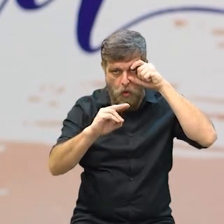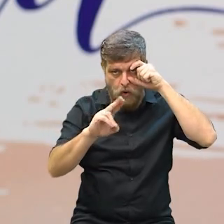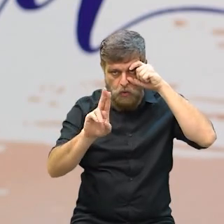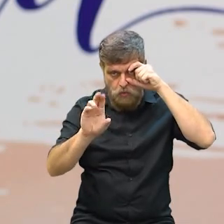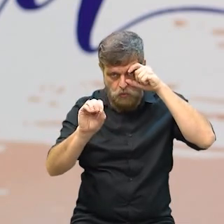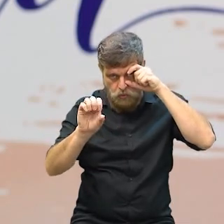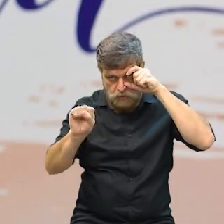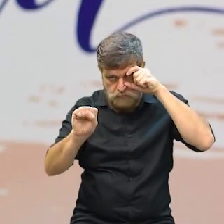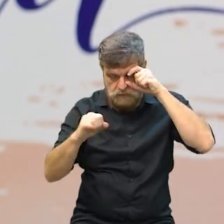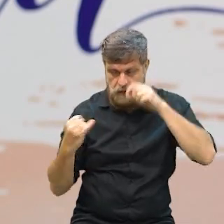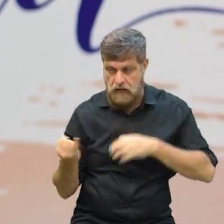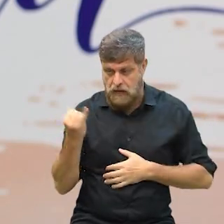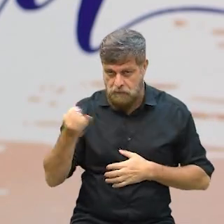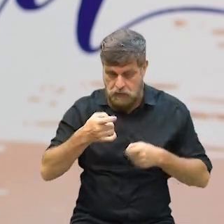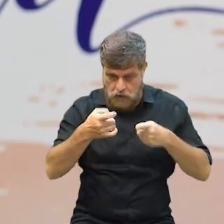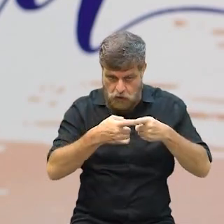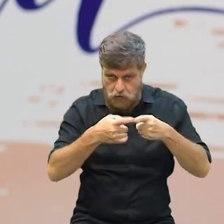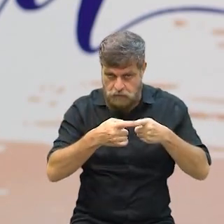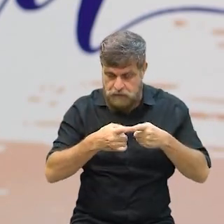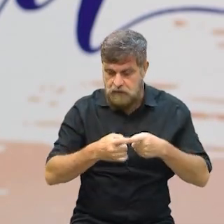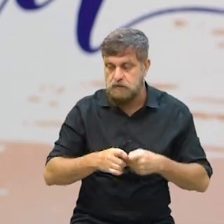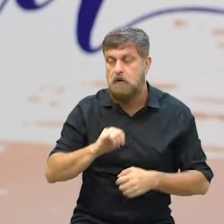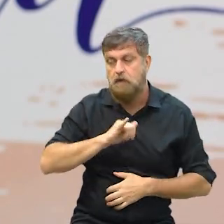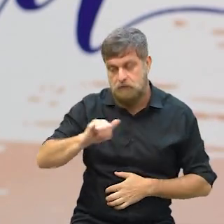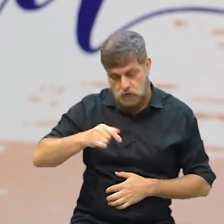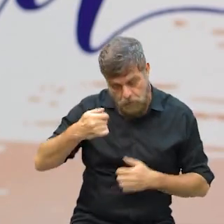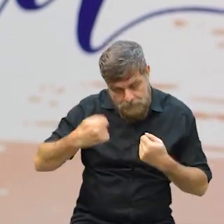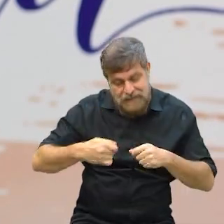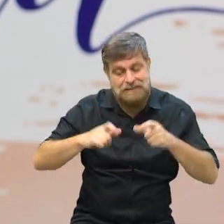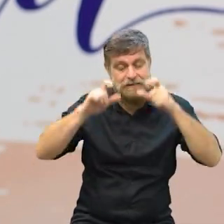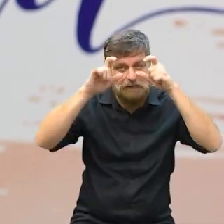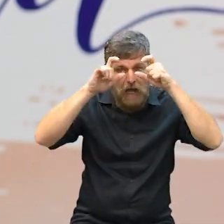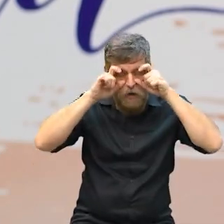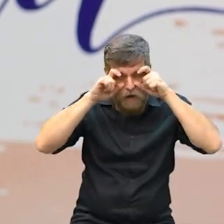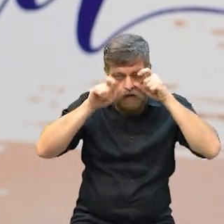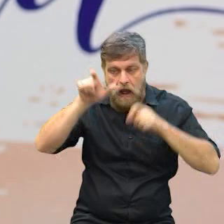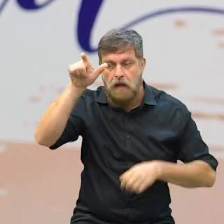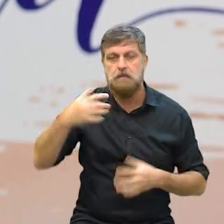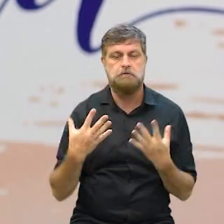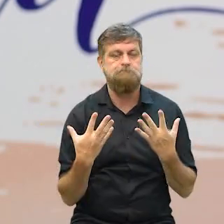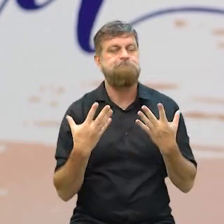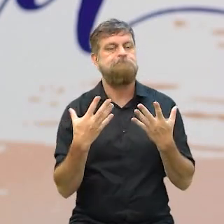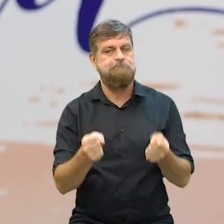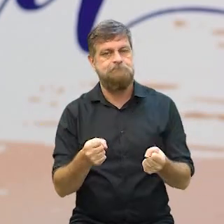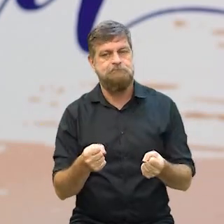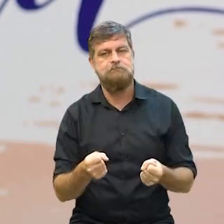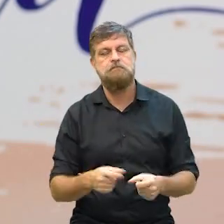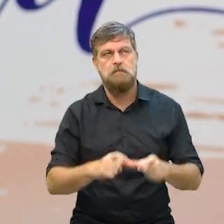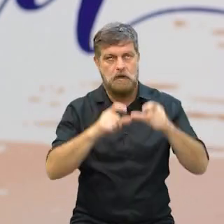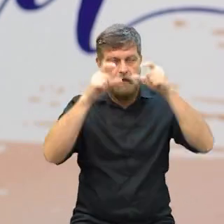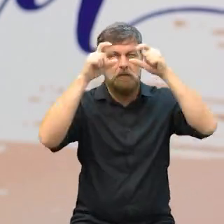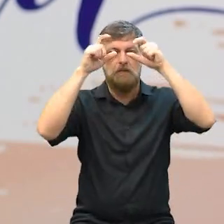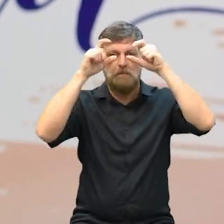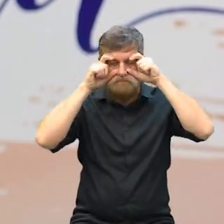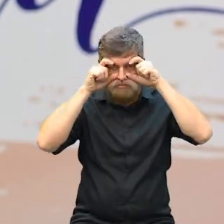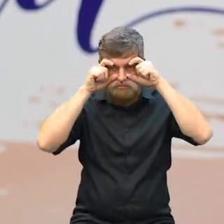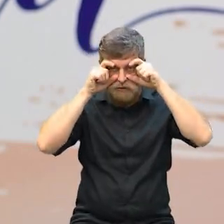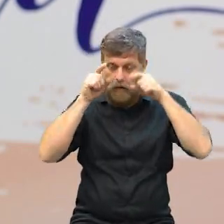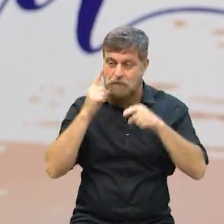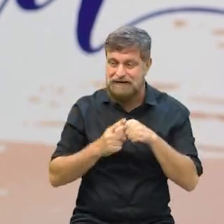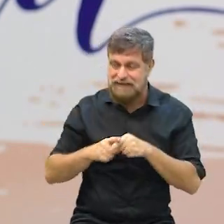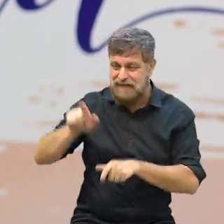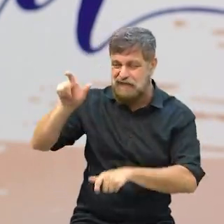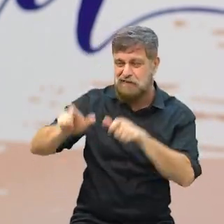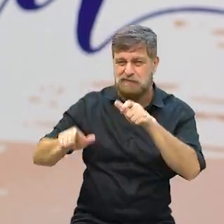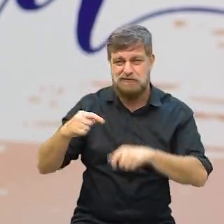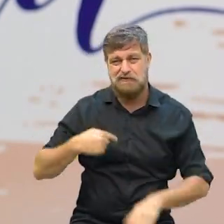importante realmente, se o médico diagnosticou que precisa usar óculos, que a pessoa faça realmente o uso desse óculos, né? Porque